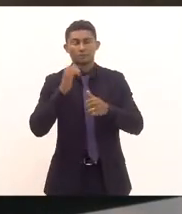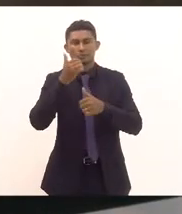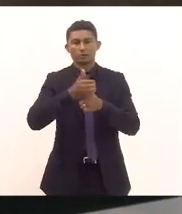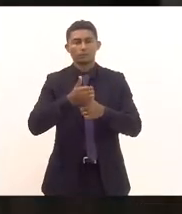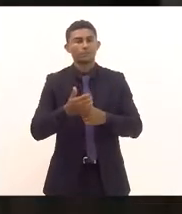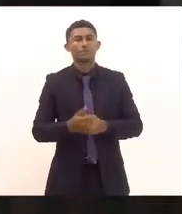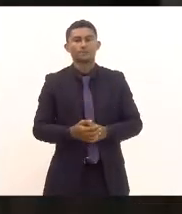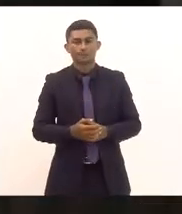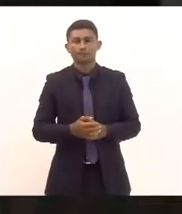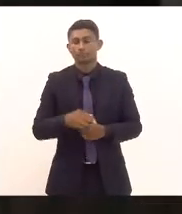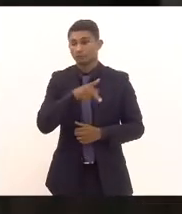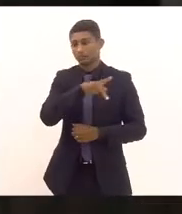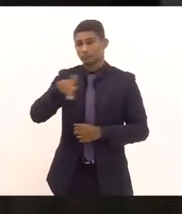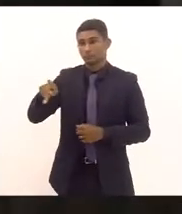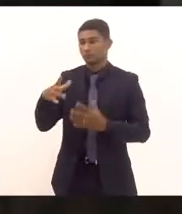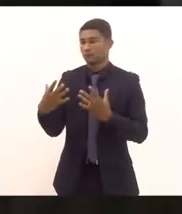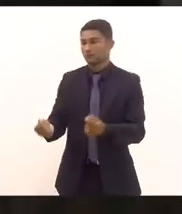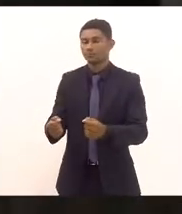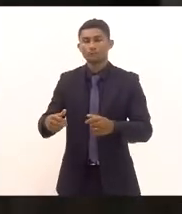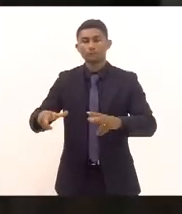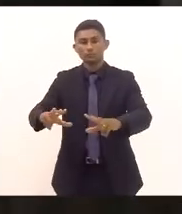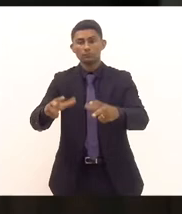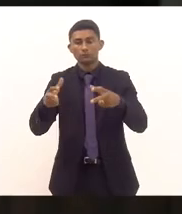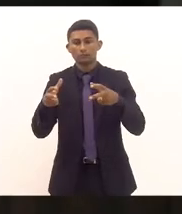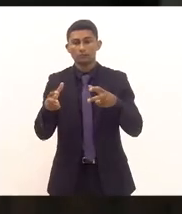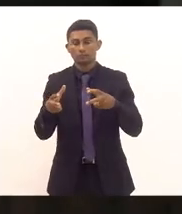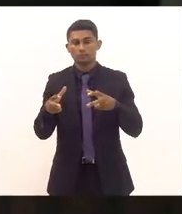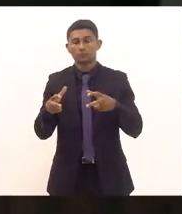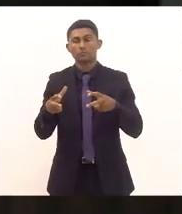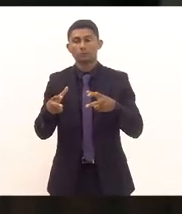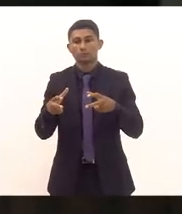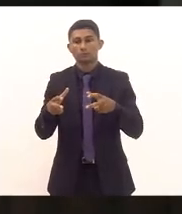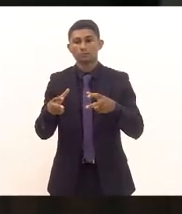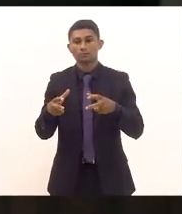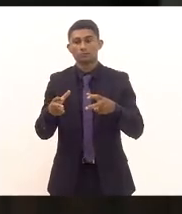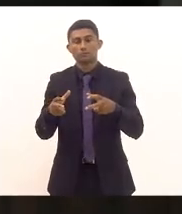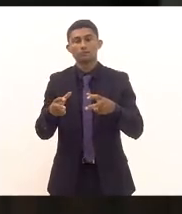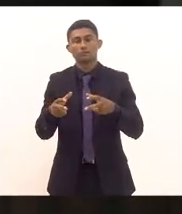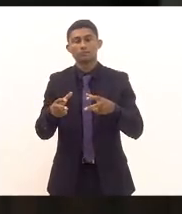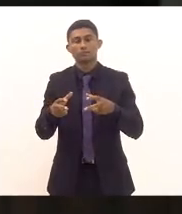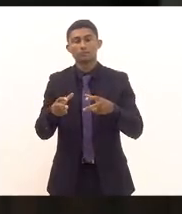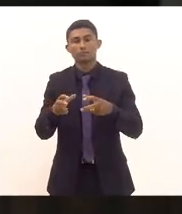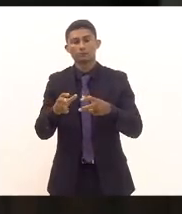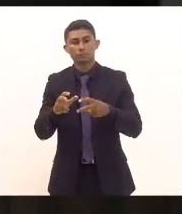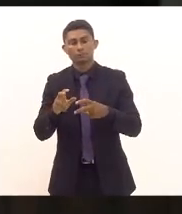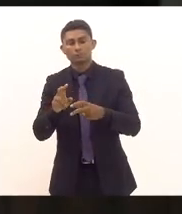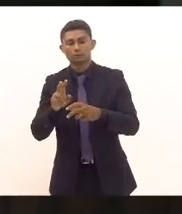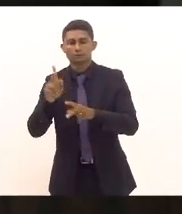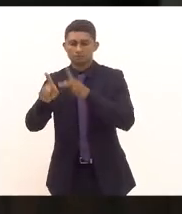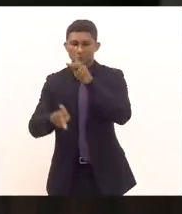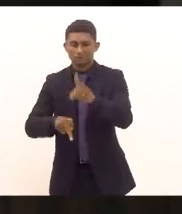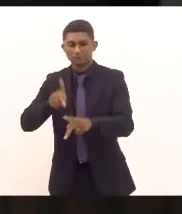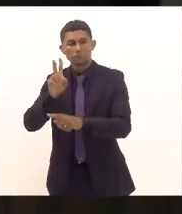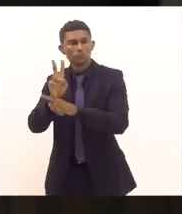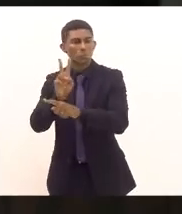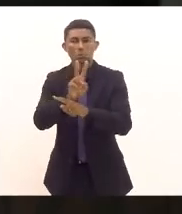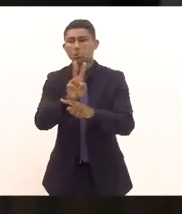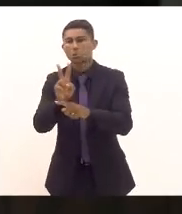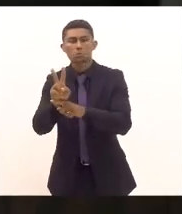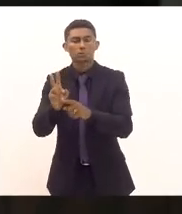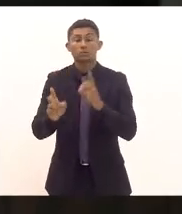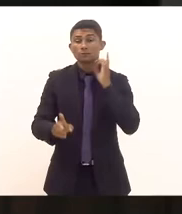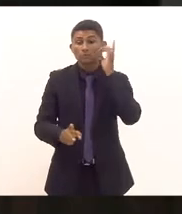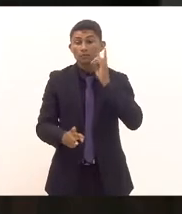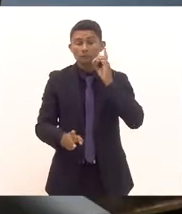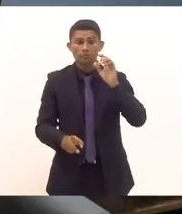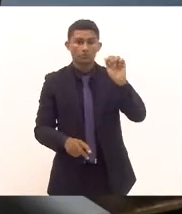que a presidência de FL pela comissão de Defesa do Consumidor deputada Alana